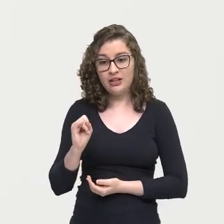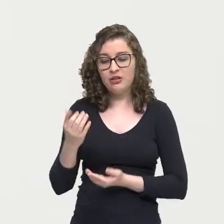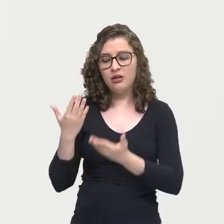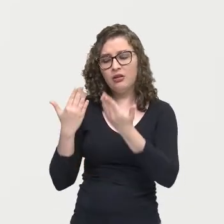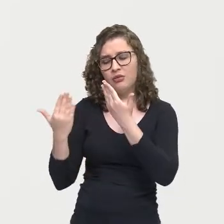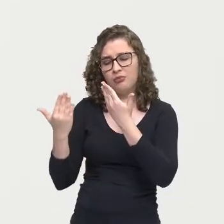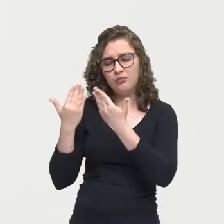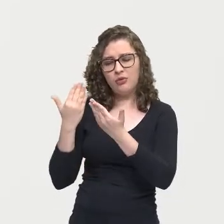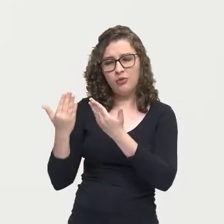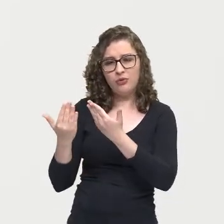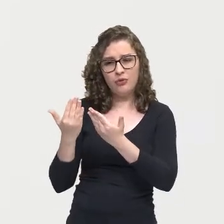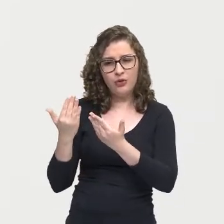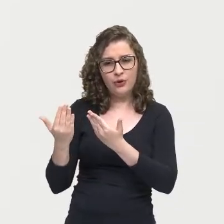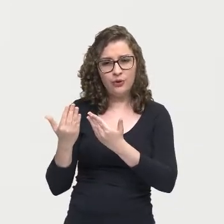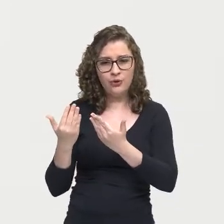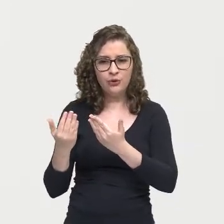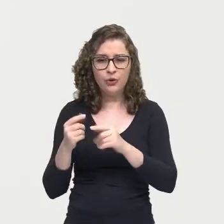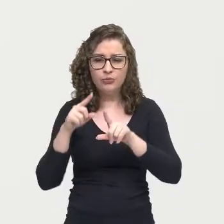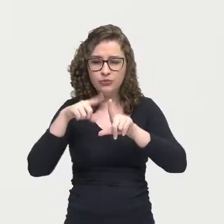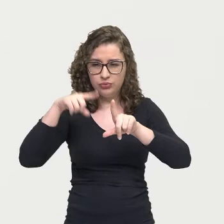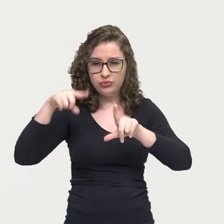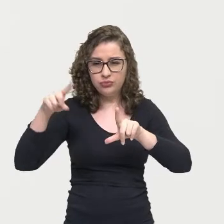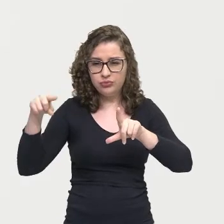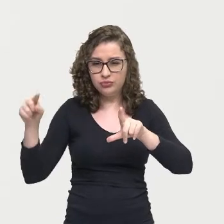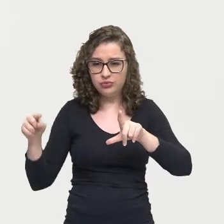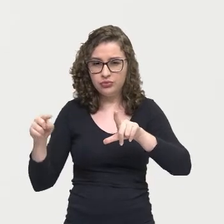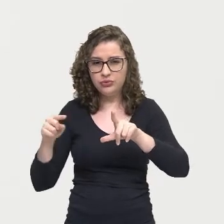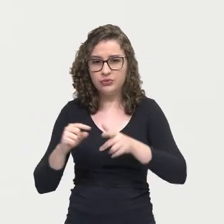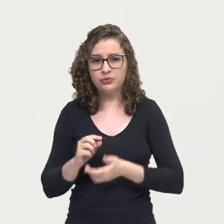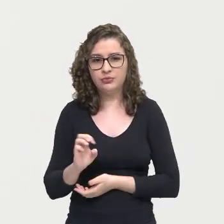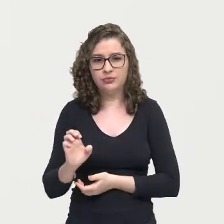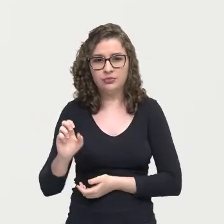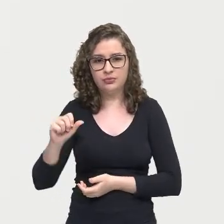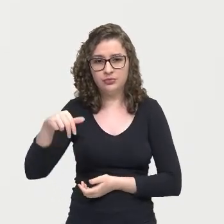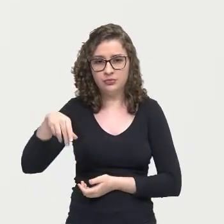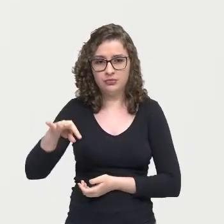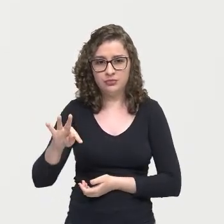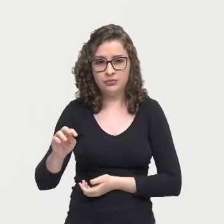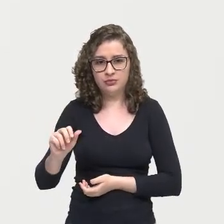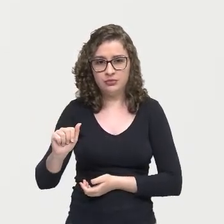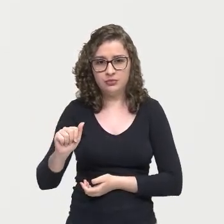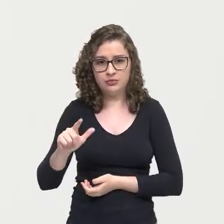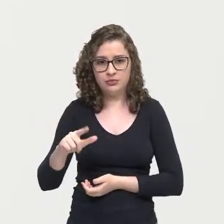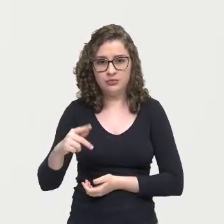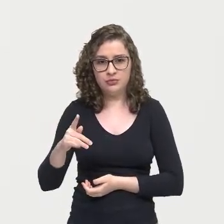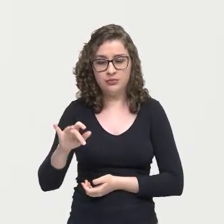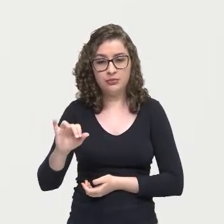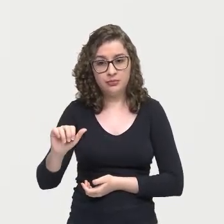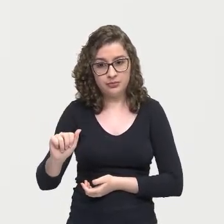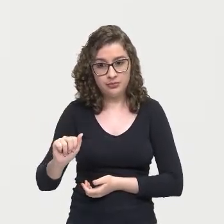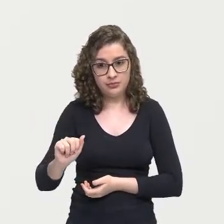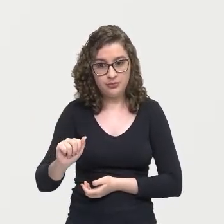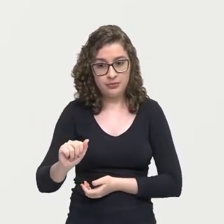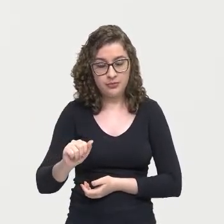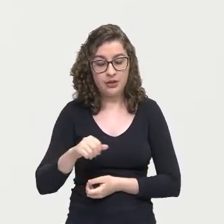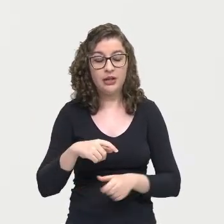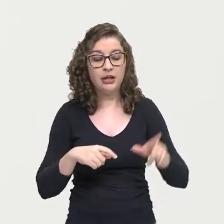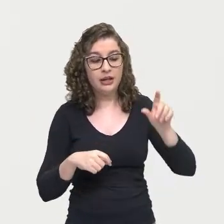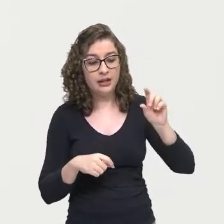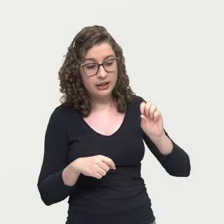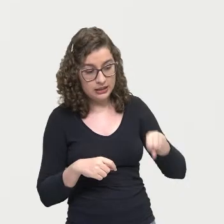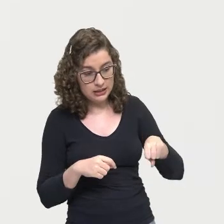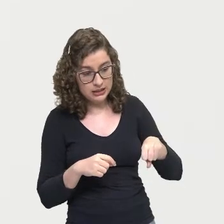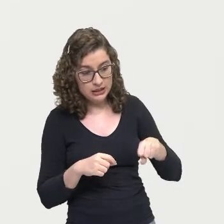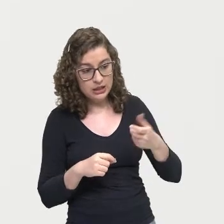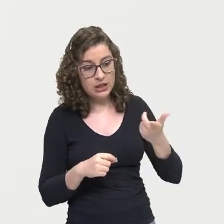né, os gráficos de entalpia em que eu tenha com catalisador e sem catalisador, é essa análise que eu vou